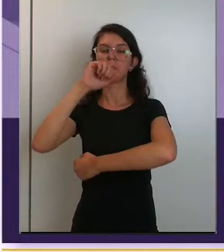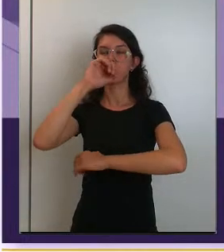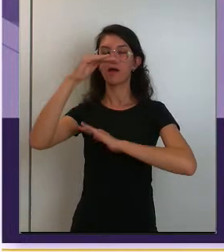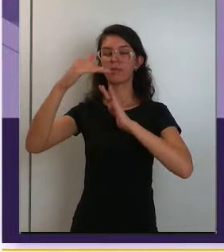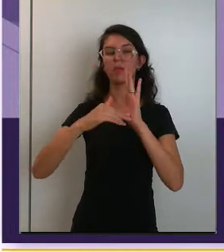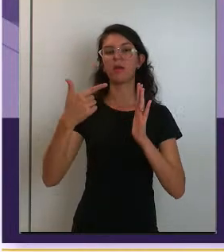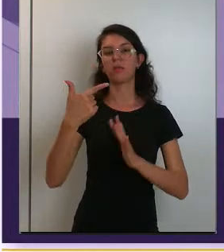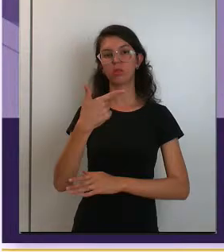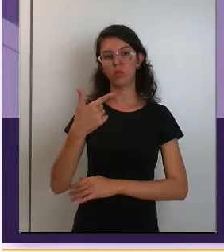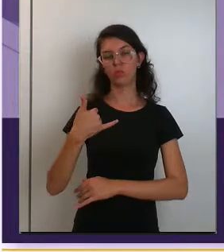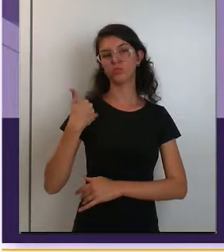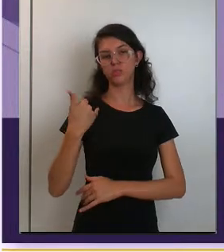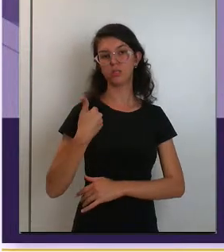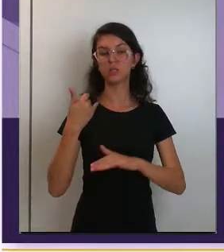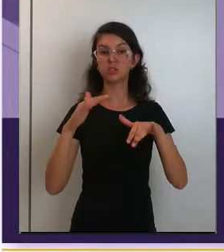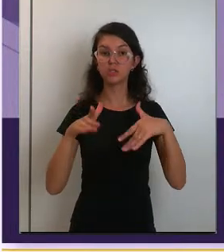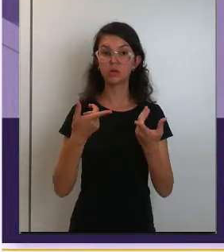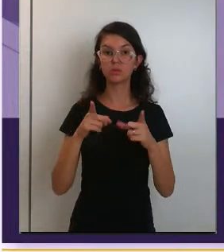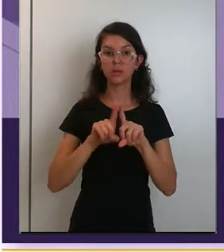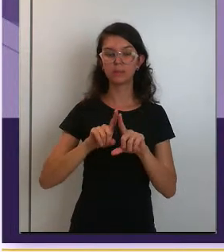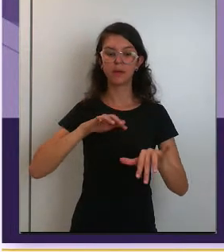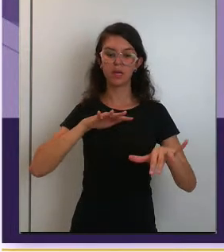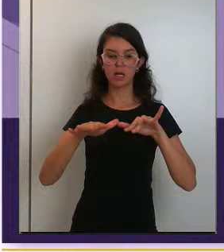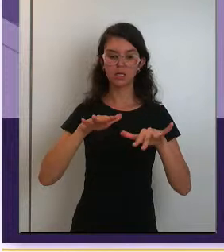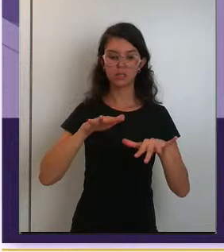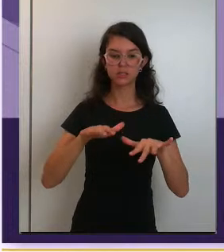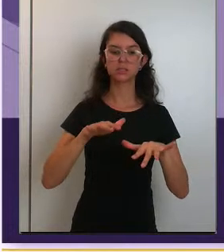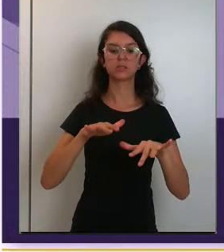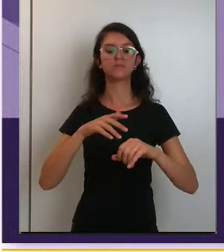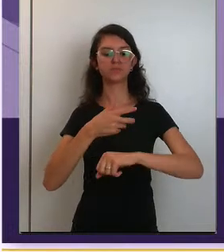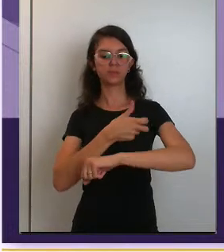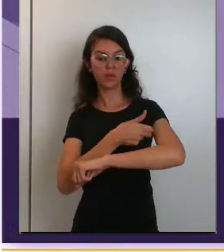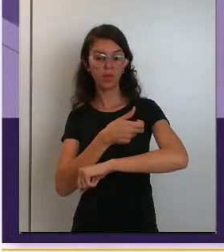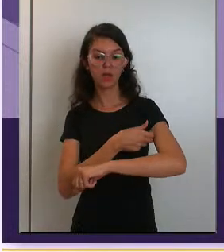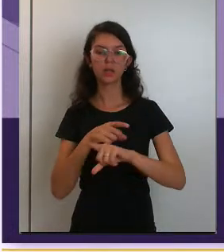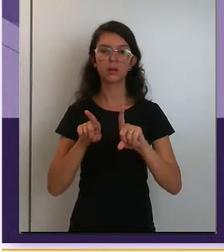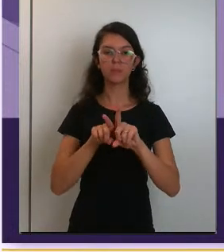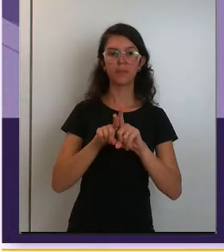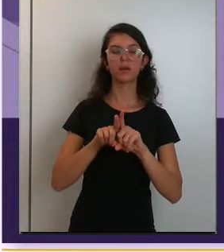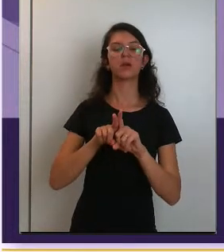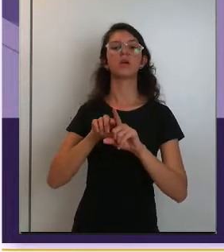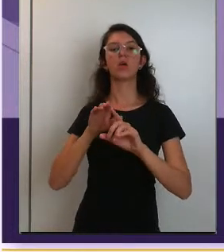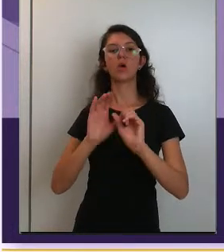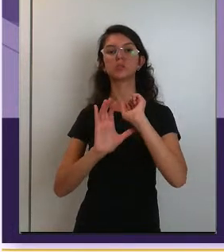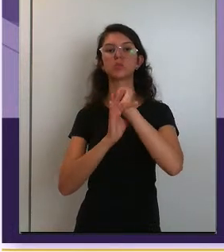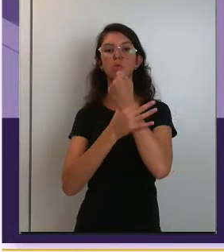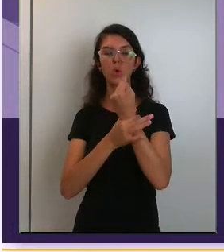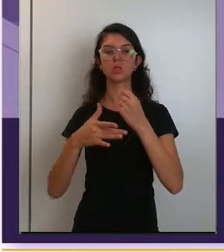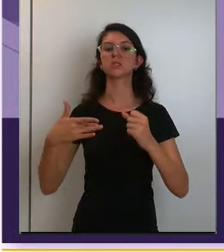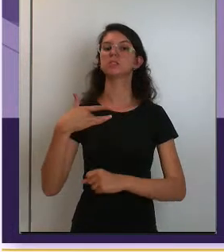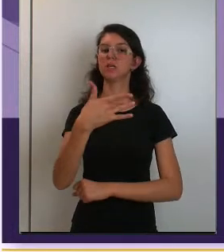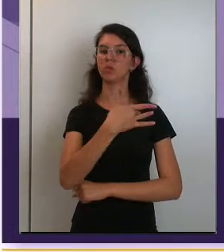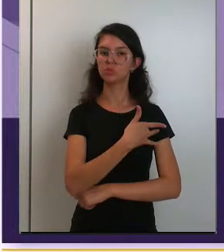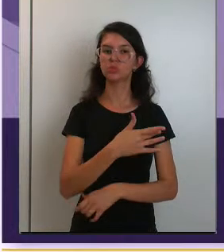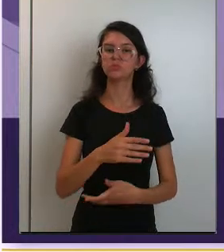no caso, as ações de imunização, de promoção e prevenção de saúde, na atenção primária de saúde.